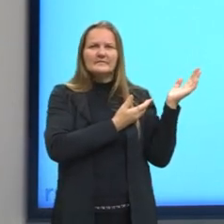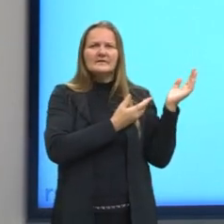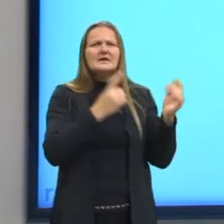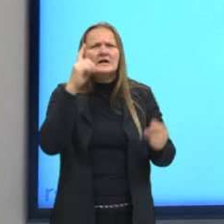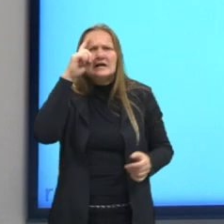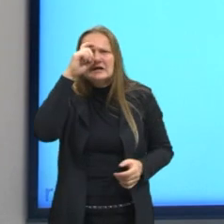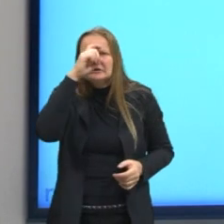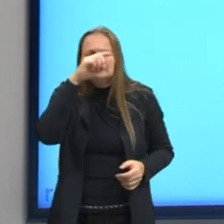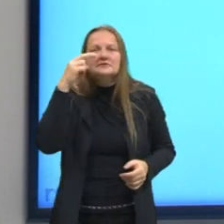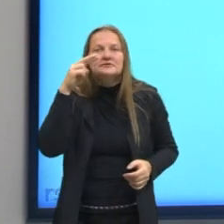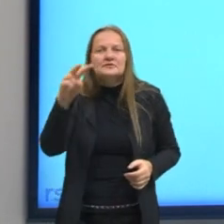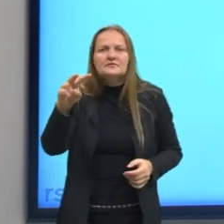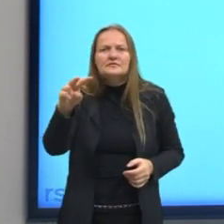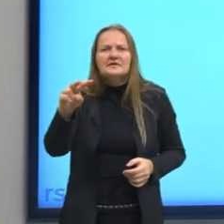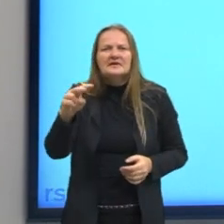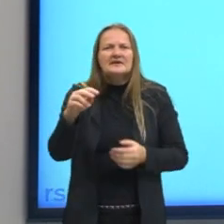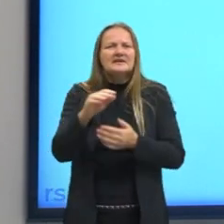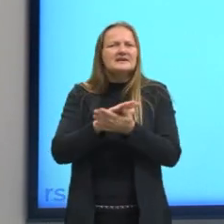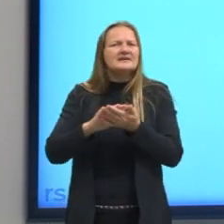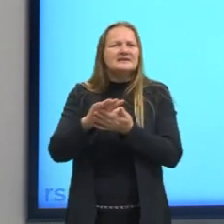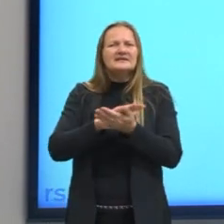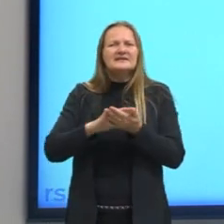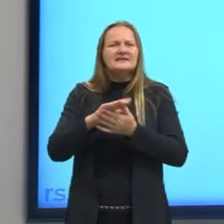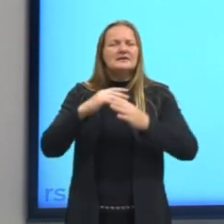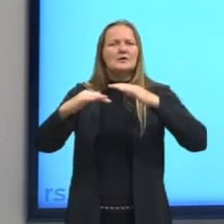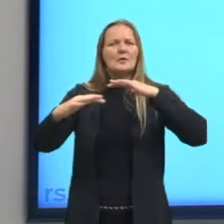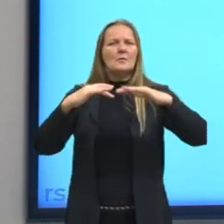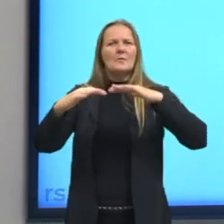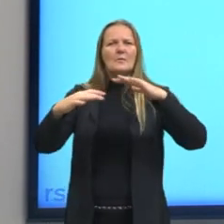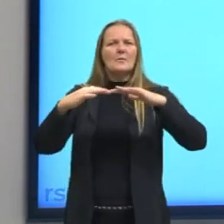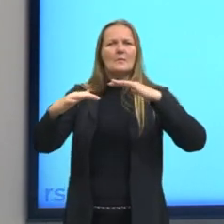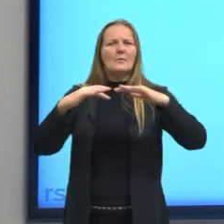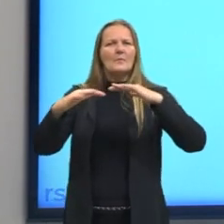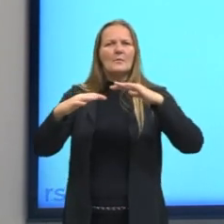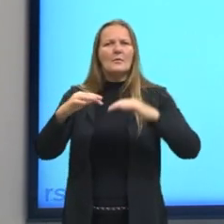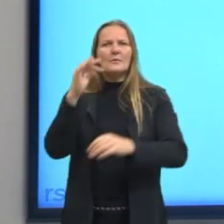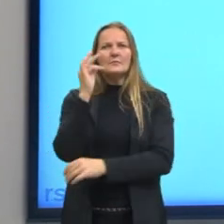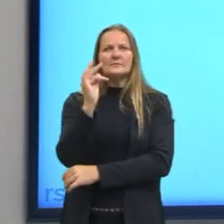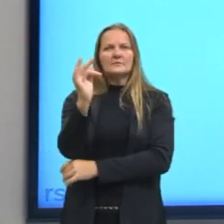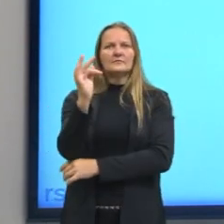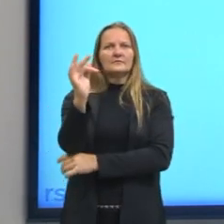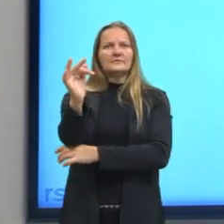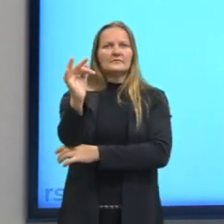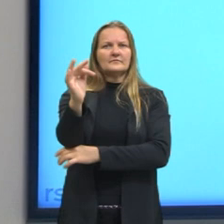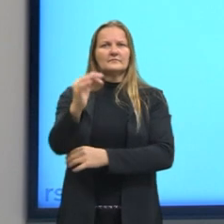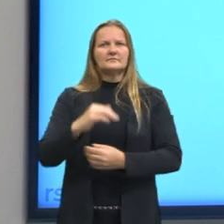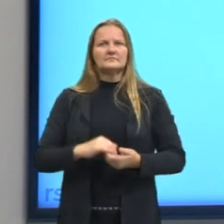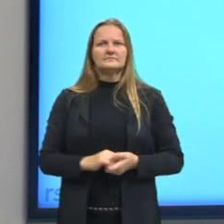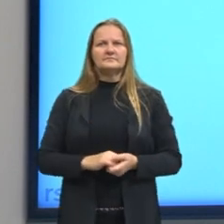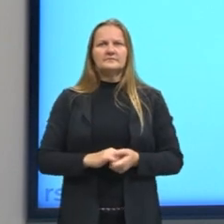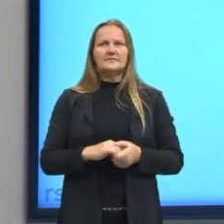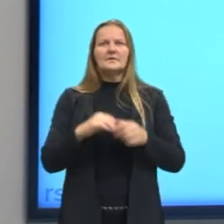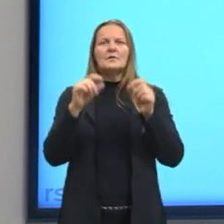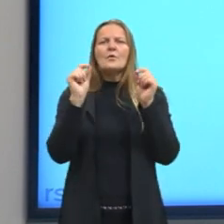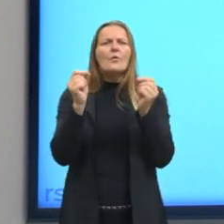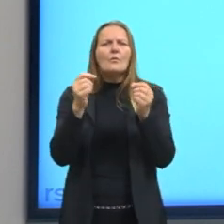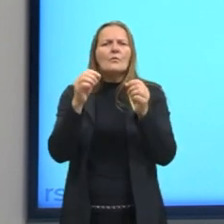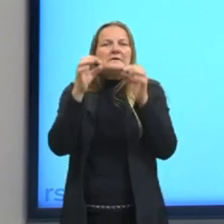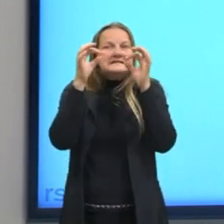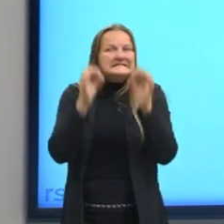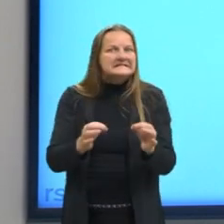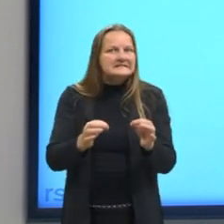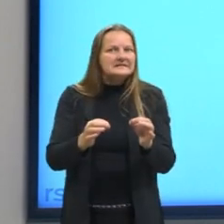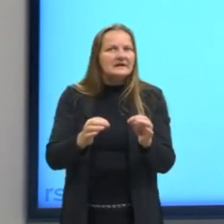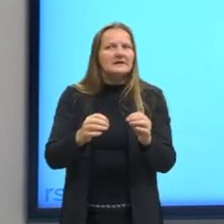difícil de ver sempre em movimento está o futuro né a ordem correta dessa